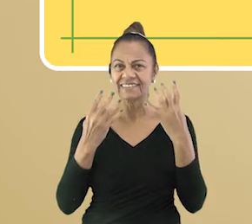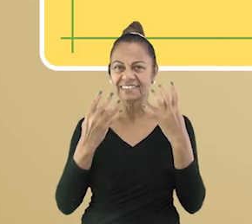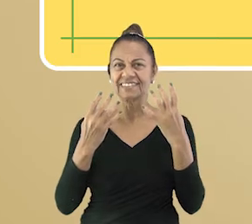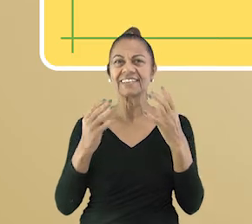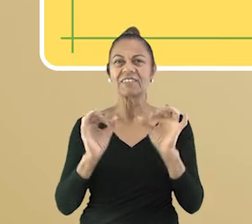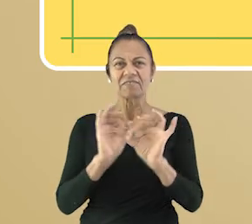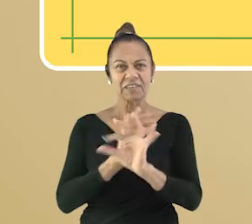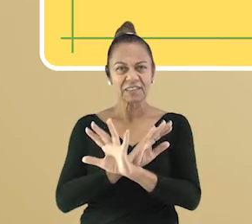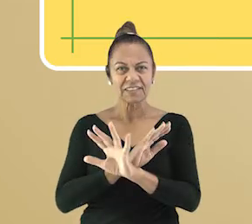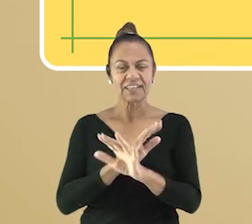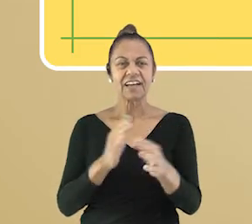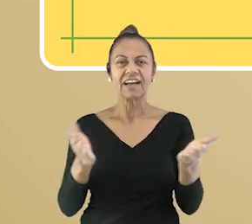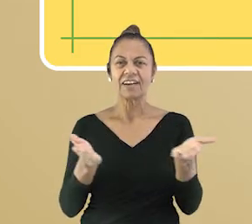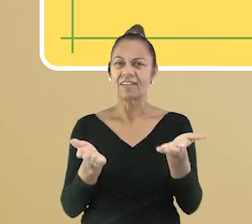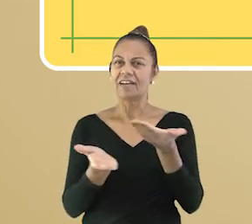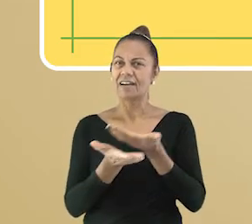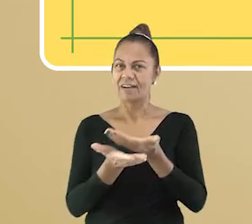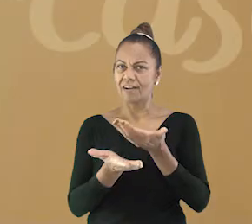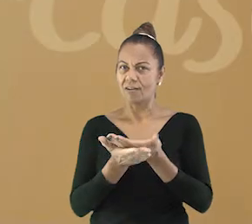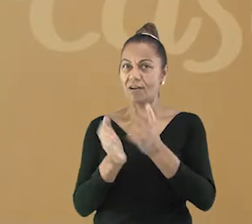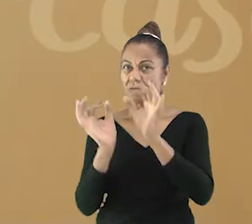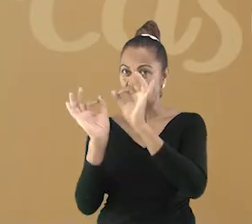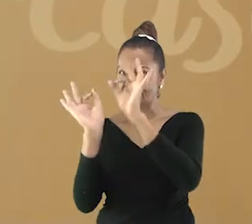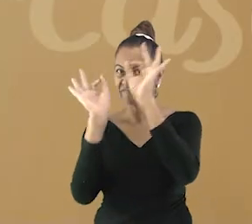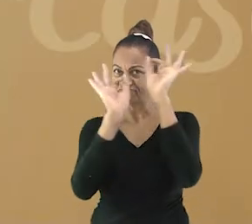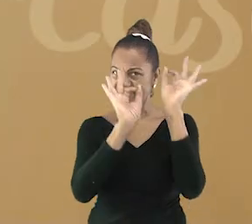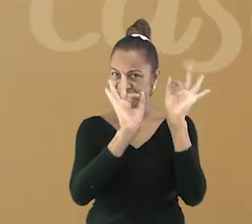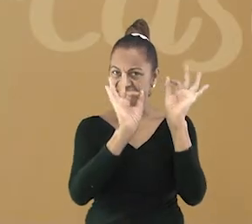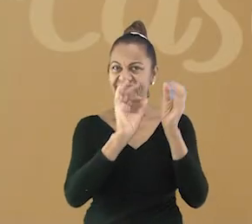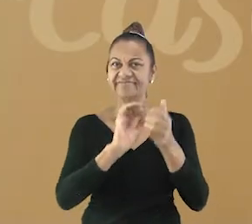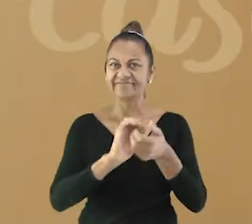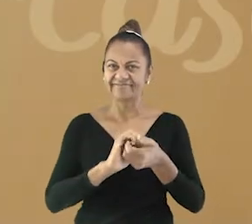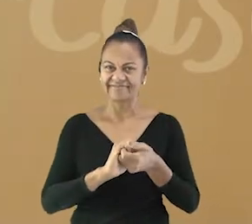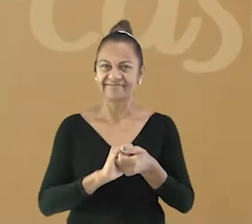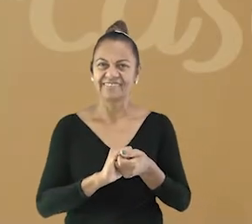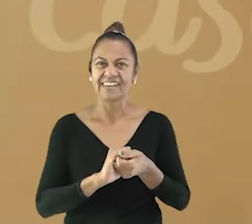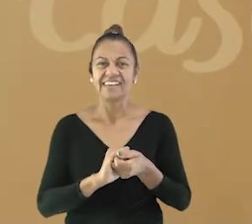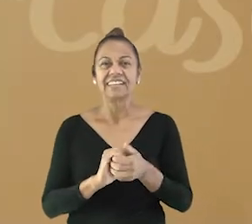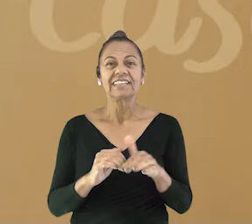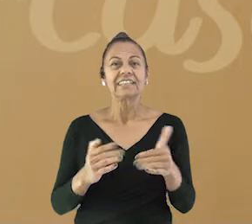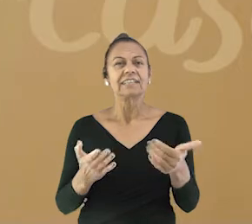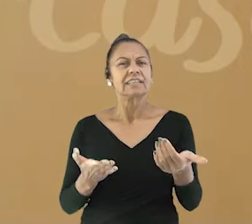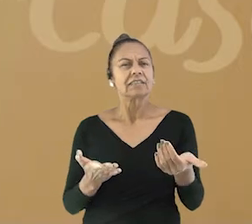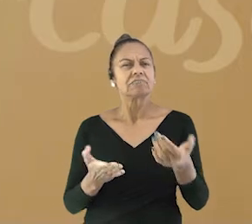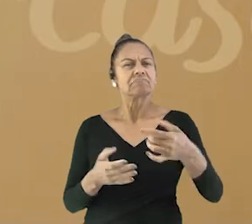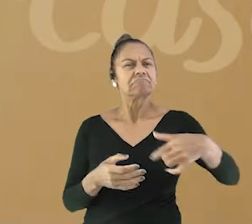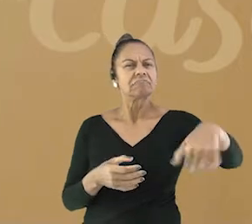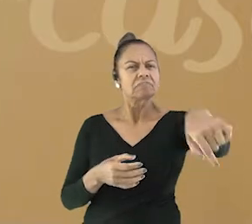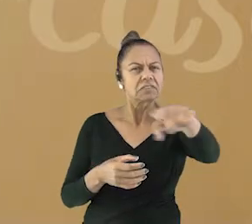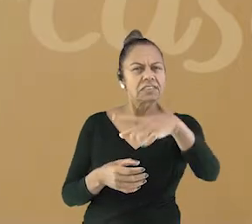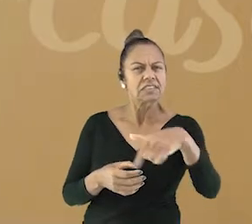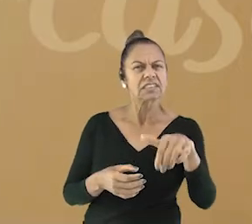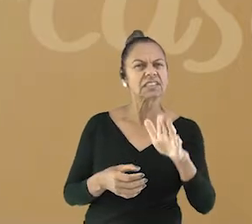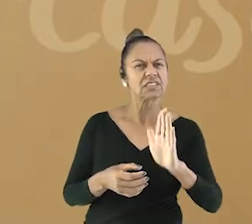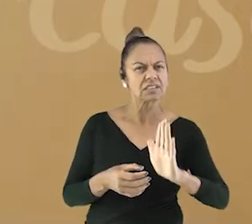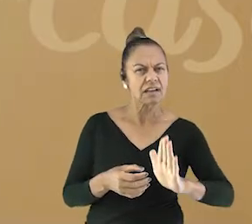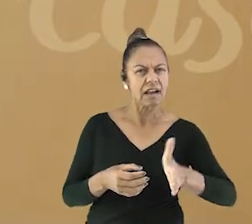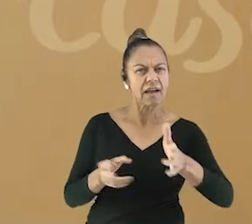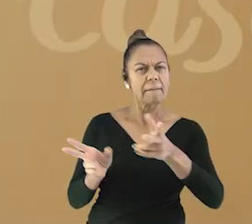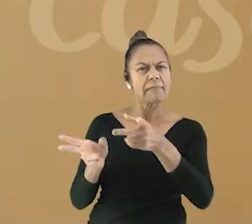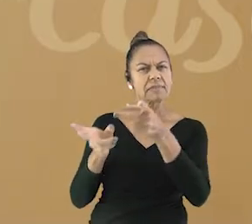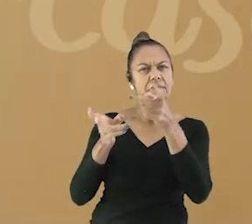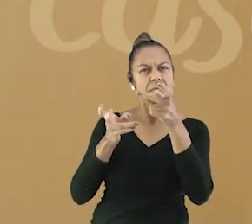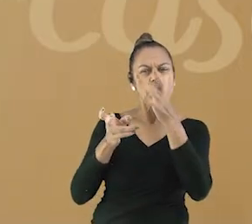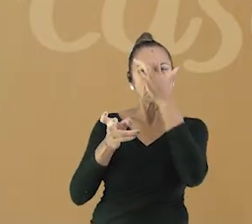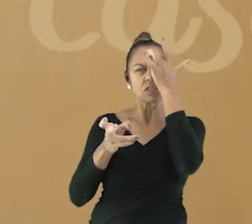assistindo, vamos iniciar nossa aula. Então, crianças, vocês já perceberam como as pessoas à sua volta são